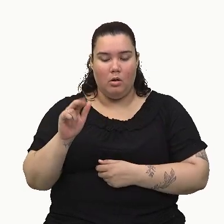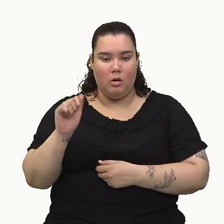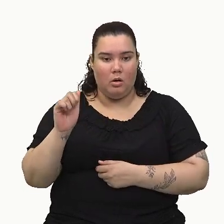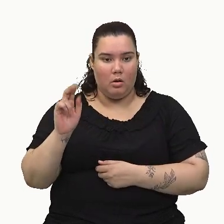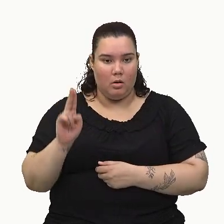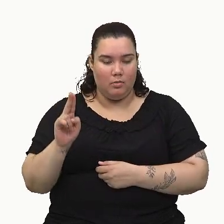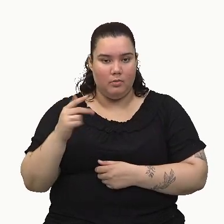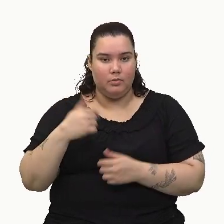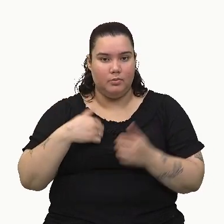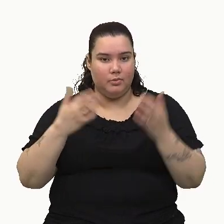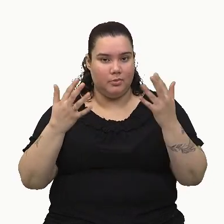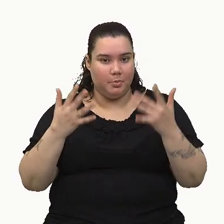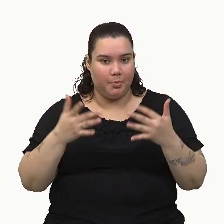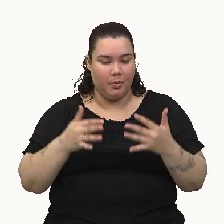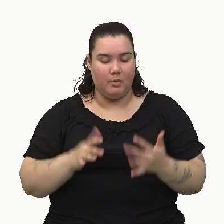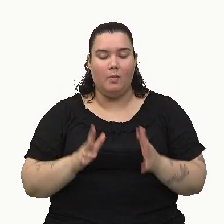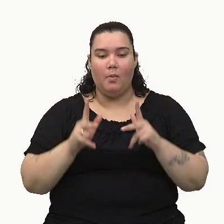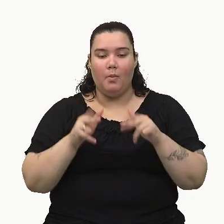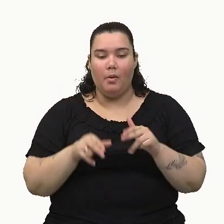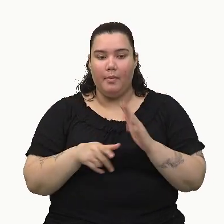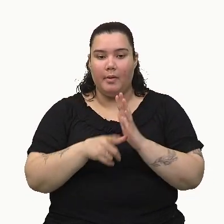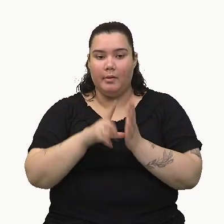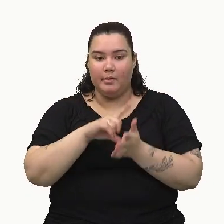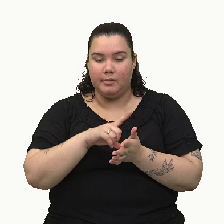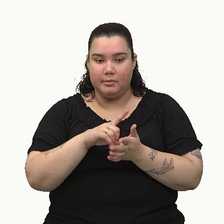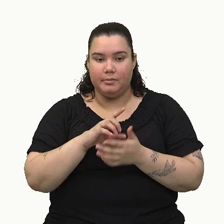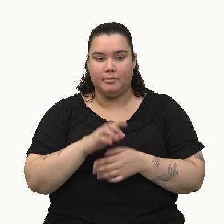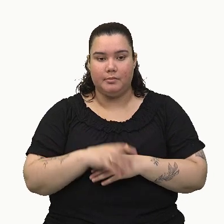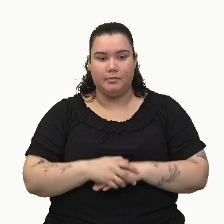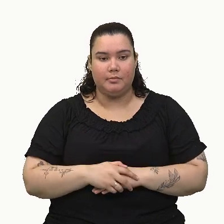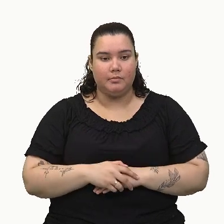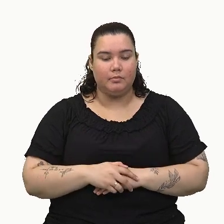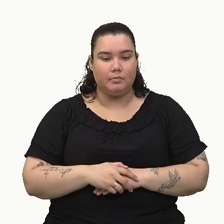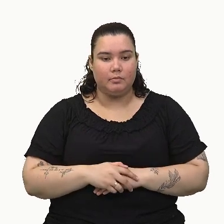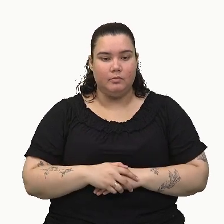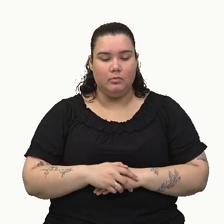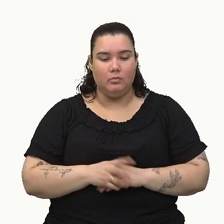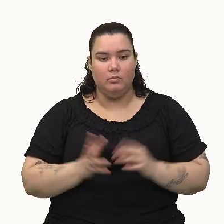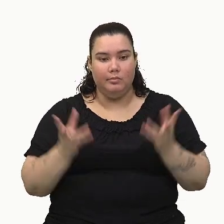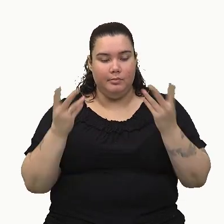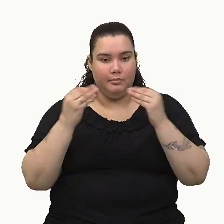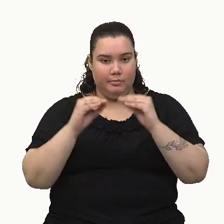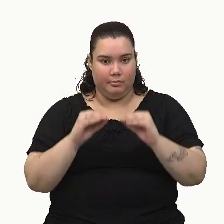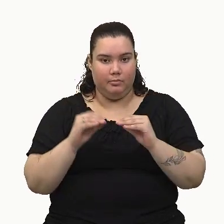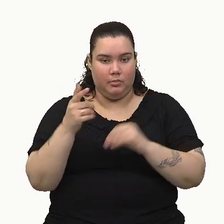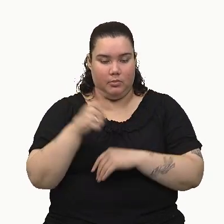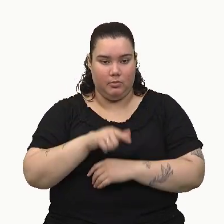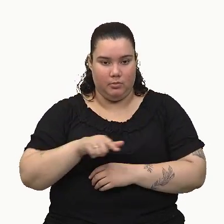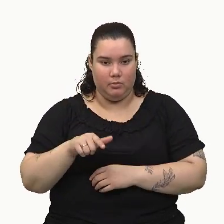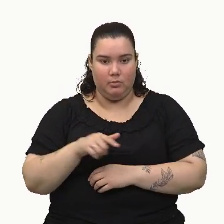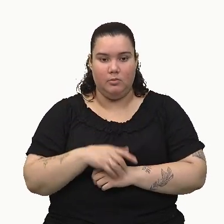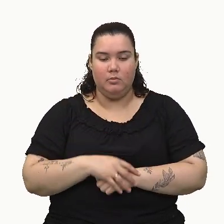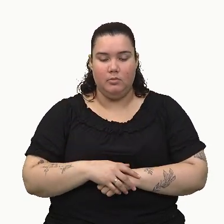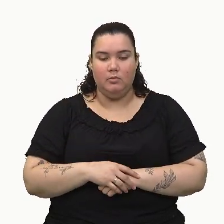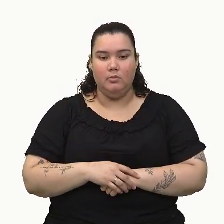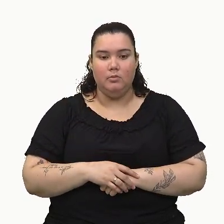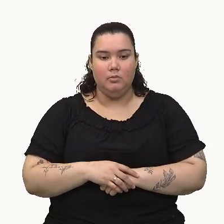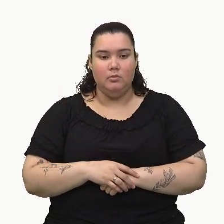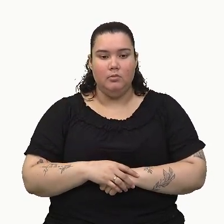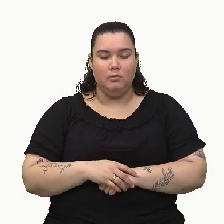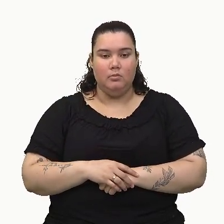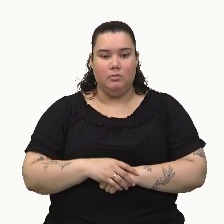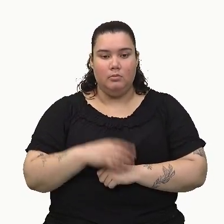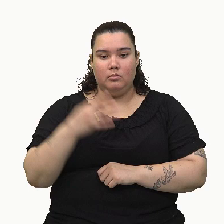eu acabei de lhes mostrar. Qual é esse motivo? Vamos lá. Só reescrever aqui o polinômio.